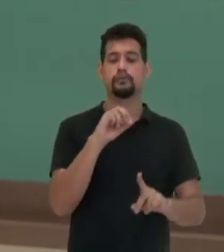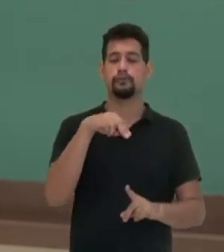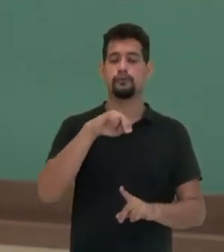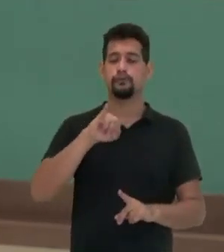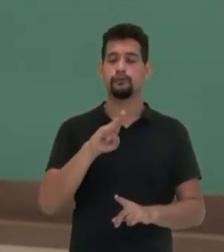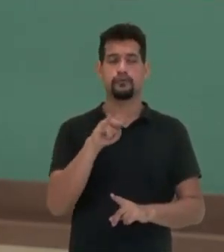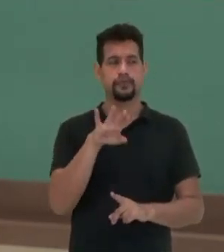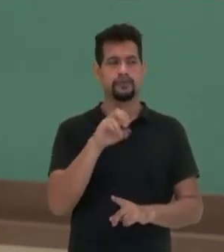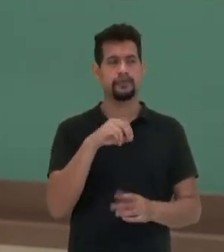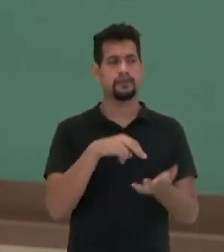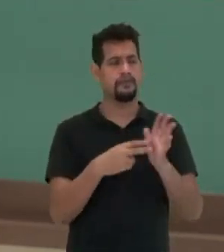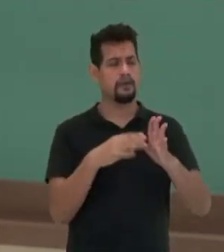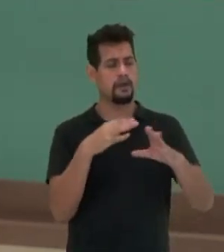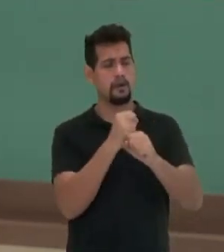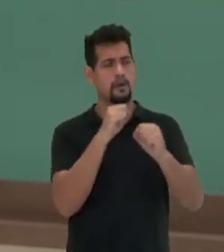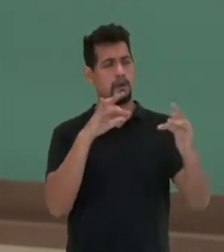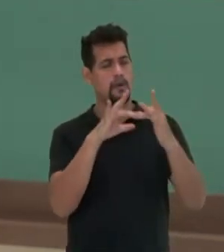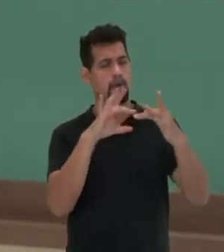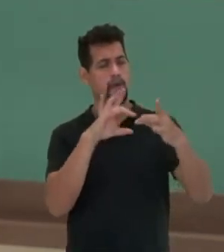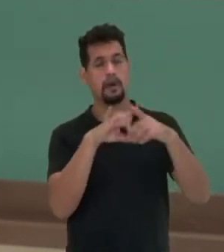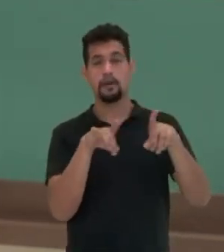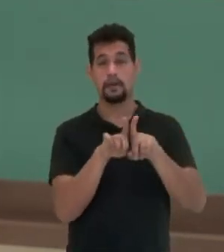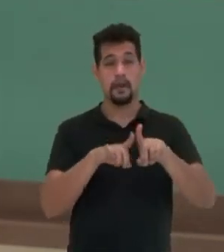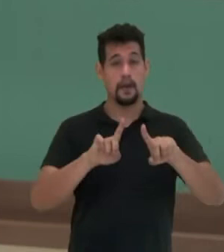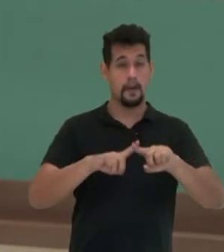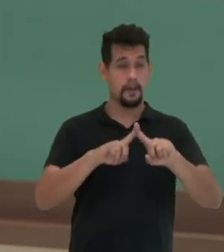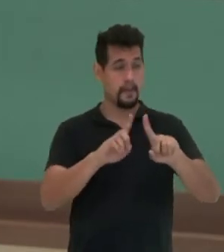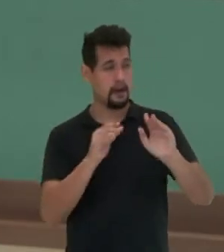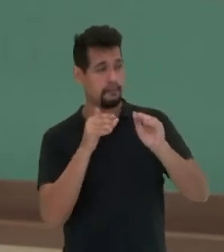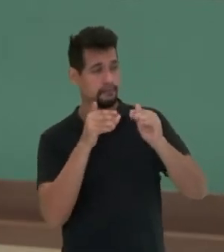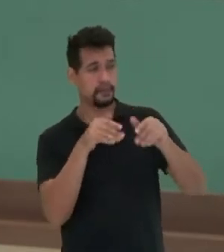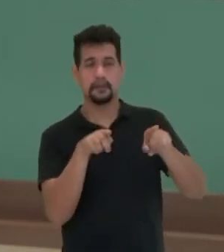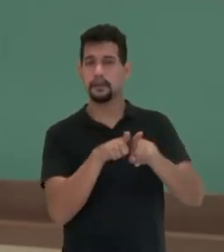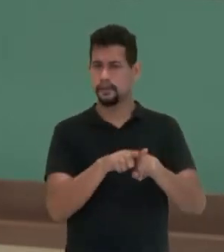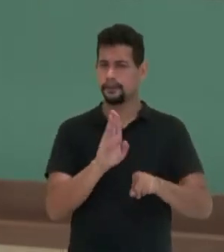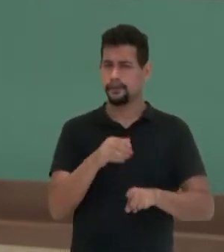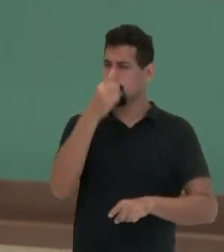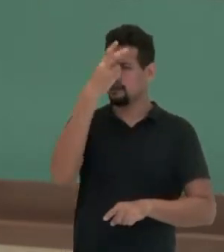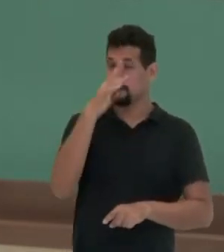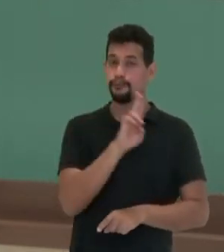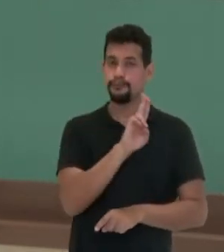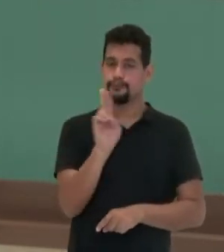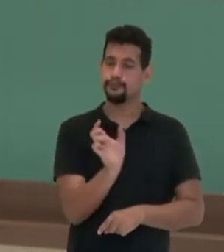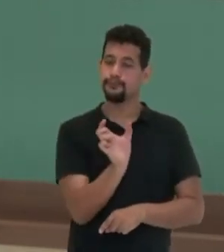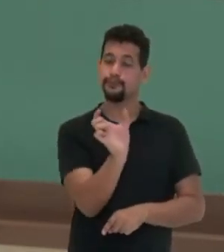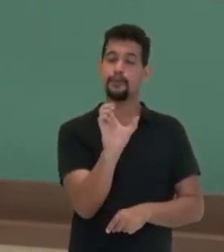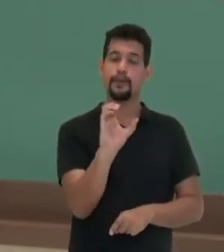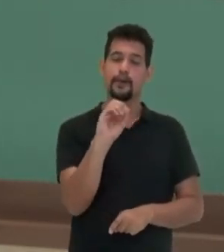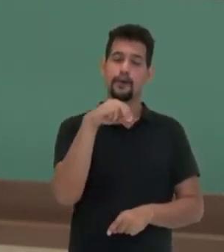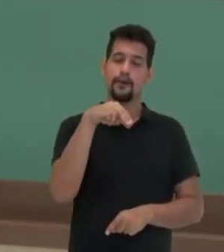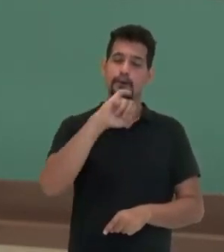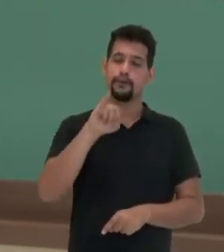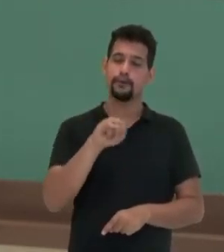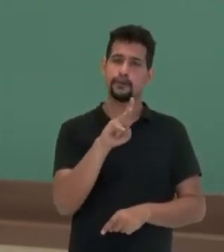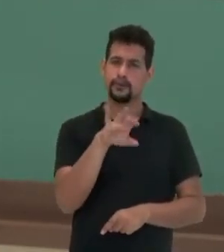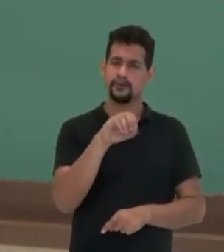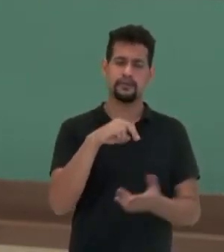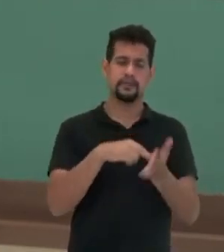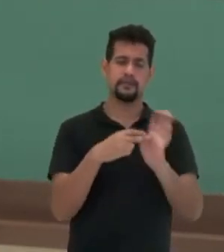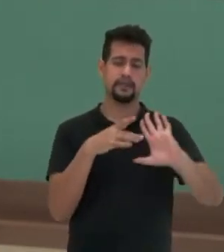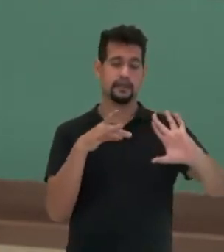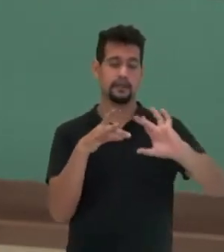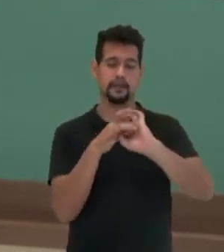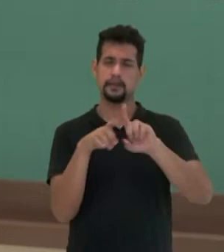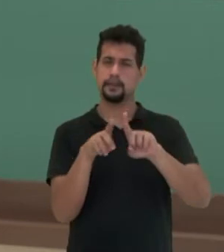função de conjunção, de unir. Então, esse tecido conjuntivo propriamente dito, ele tem essa função de união,